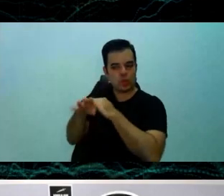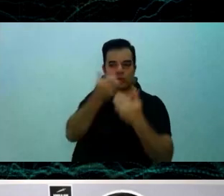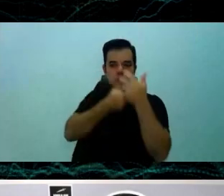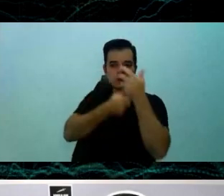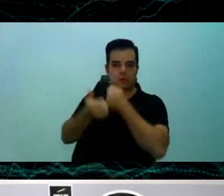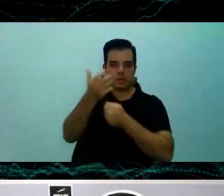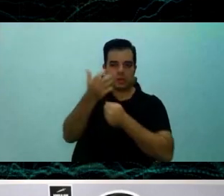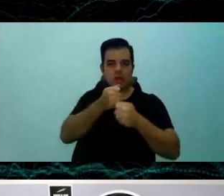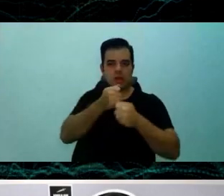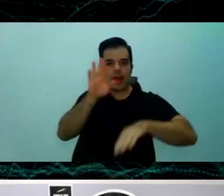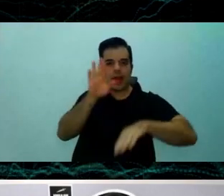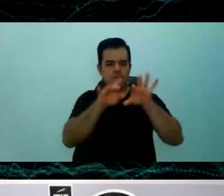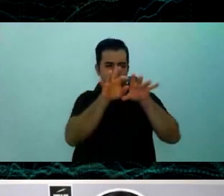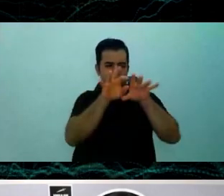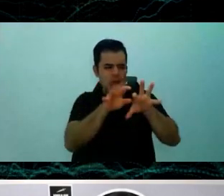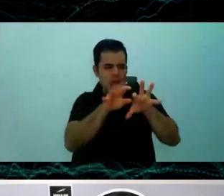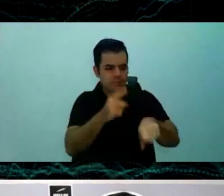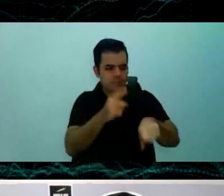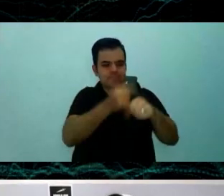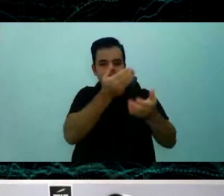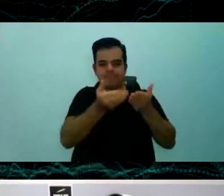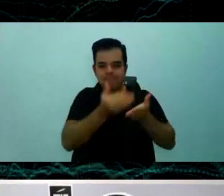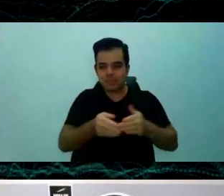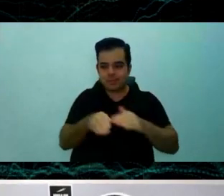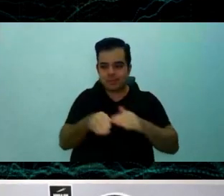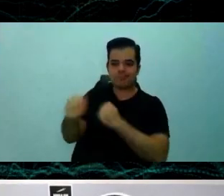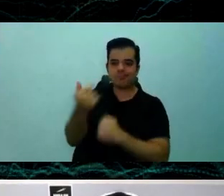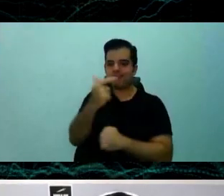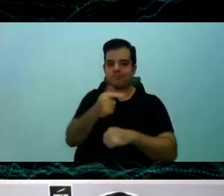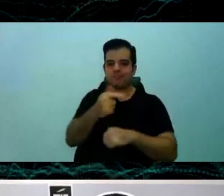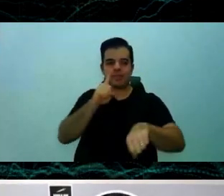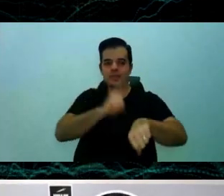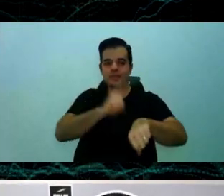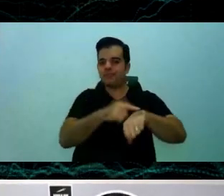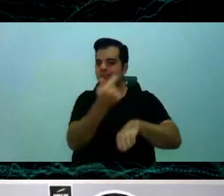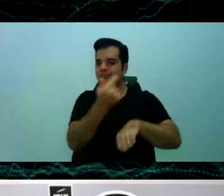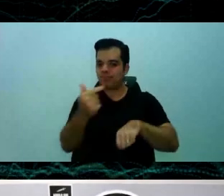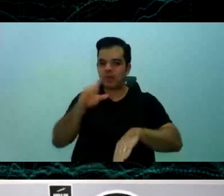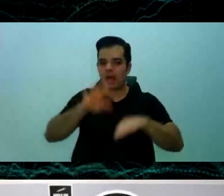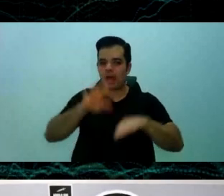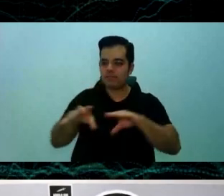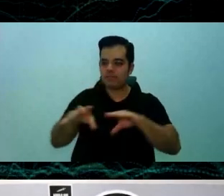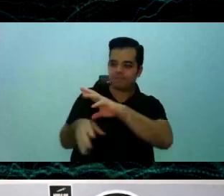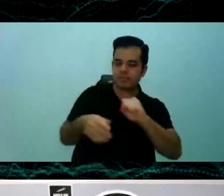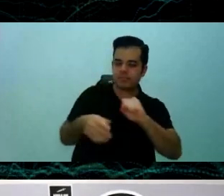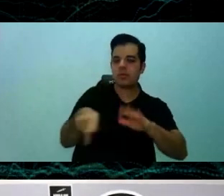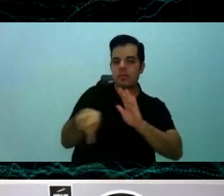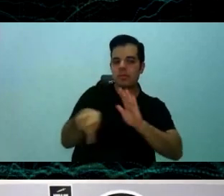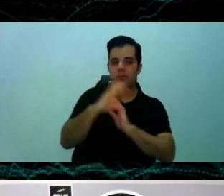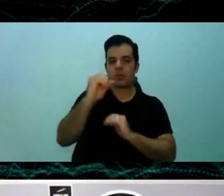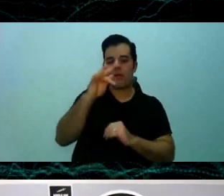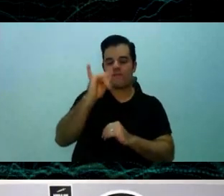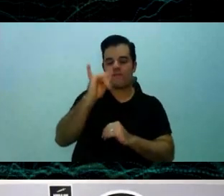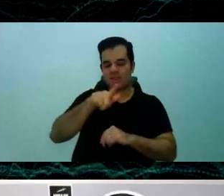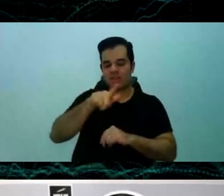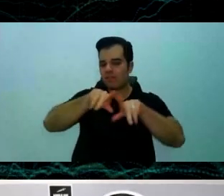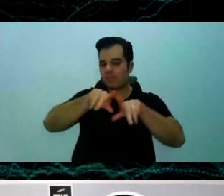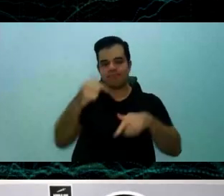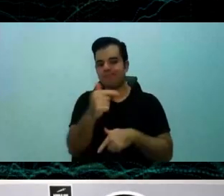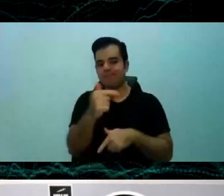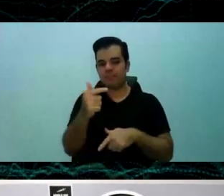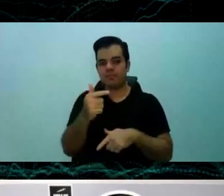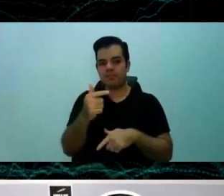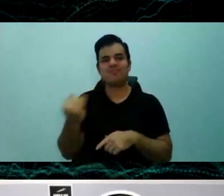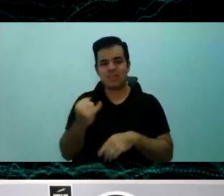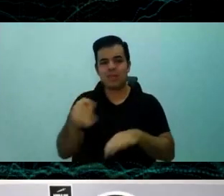vezes você perdeu um monte de configuração porque você não tinha um plano de backup, não tinha uma agenda de backup, um export daqueles arquivos de configuração. Prefiro os